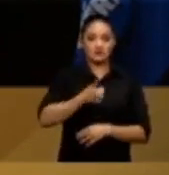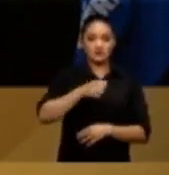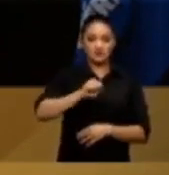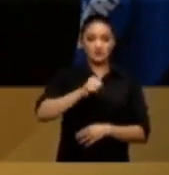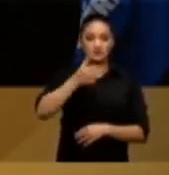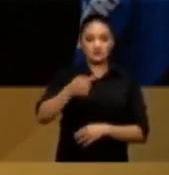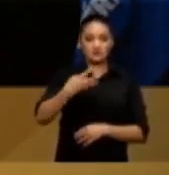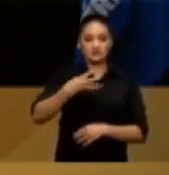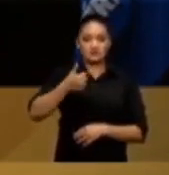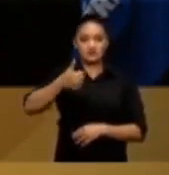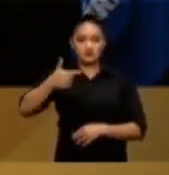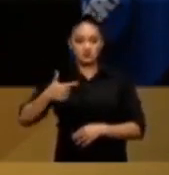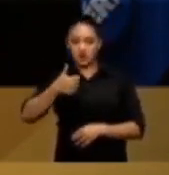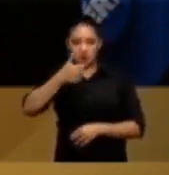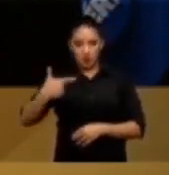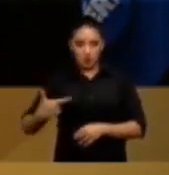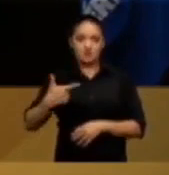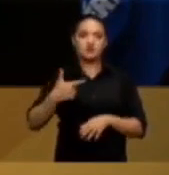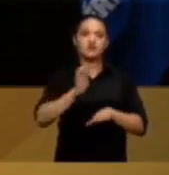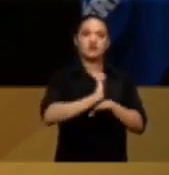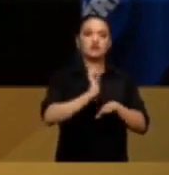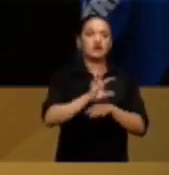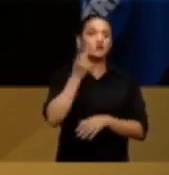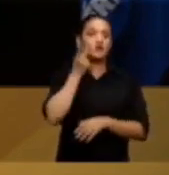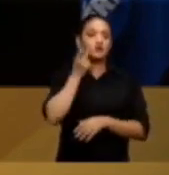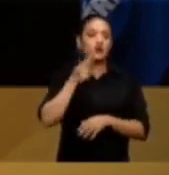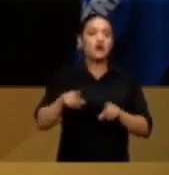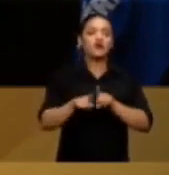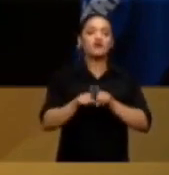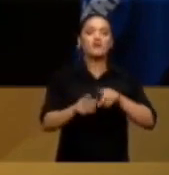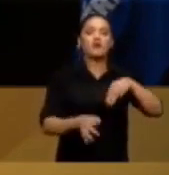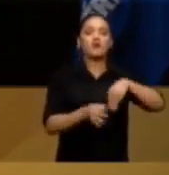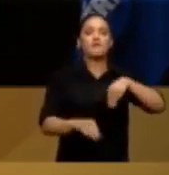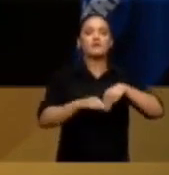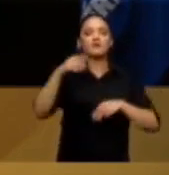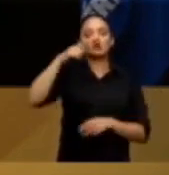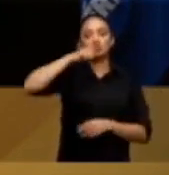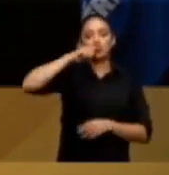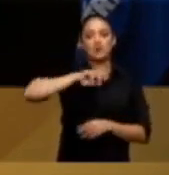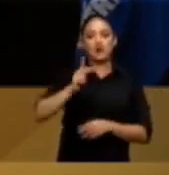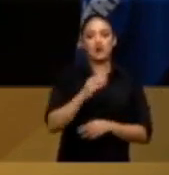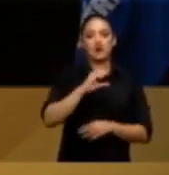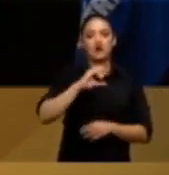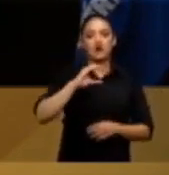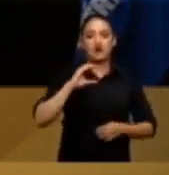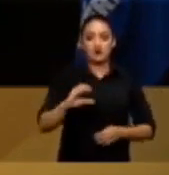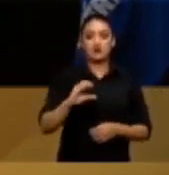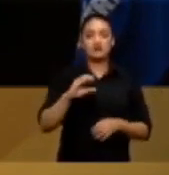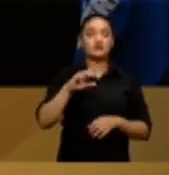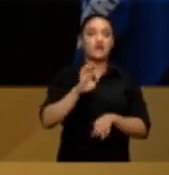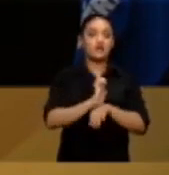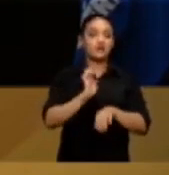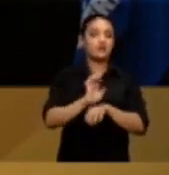187.412 do Ceará, e também pelo ministro Gilmar Mendes, no HC 189.948 de Minas